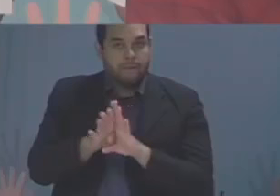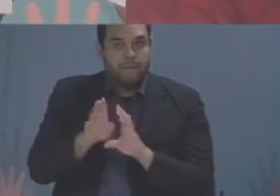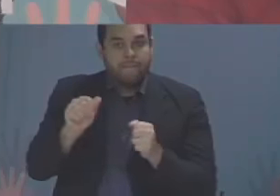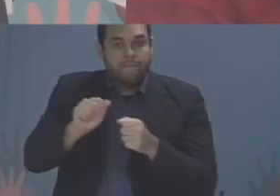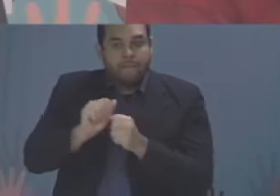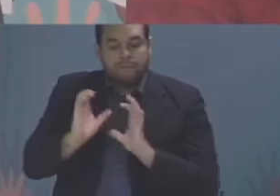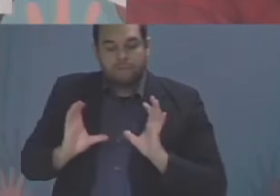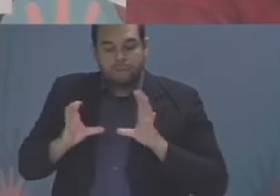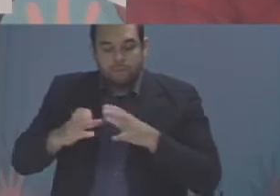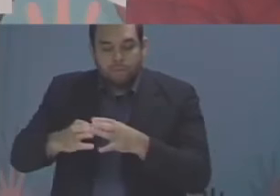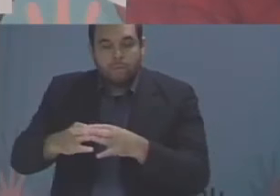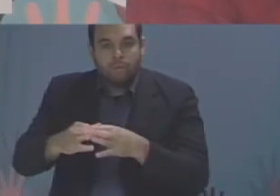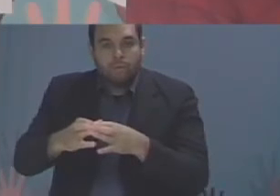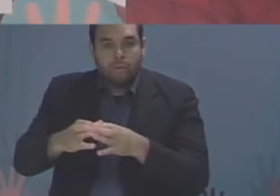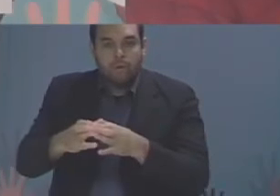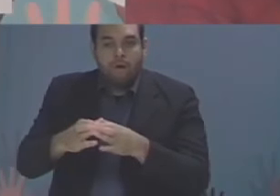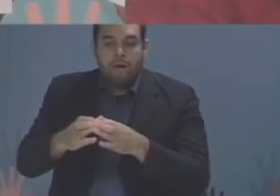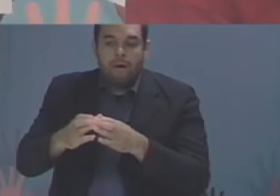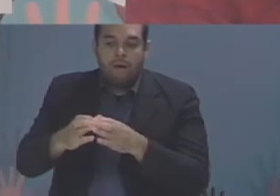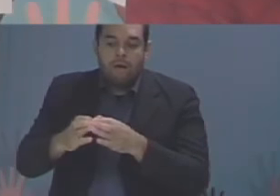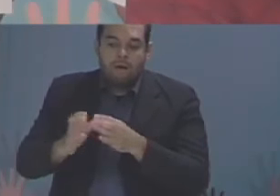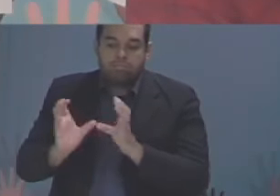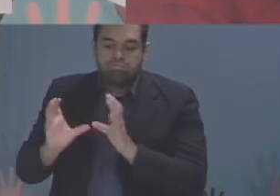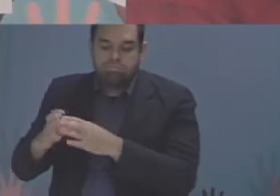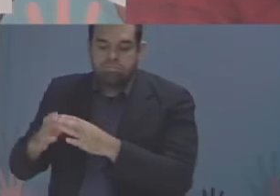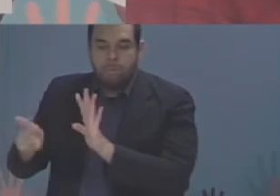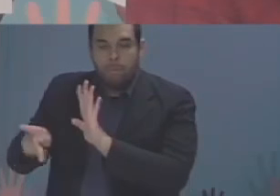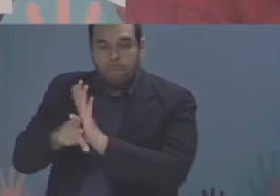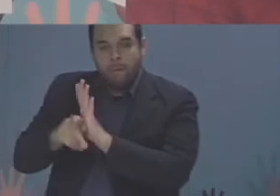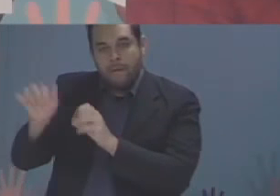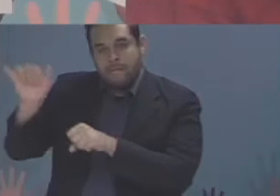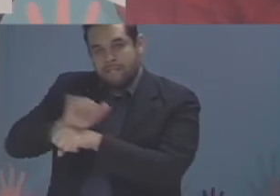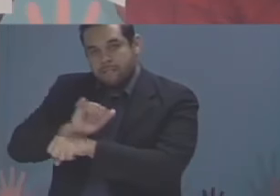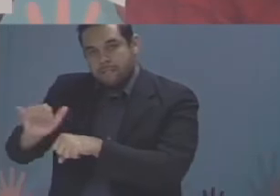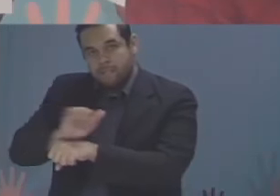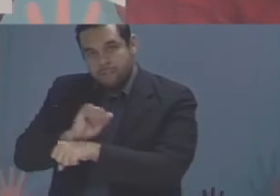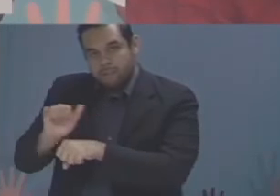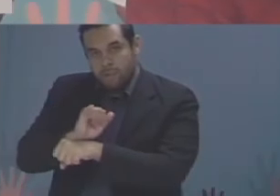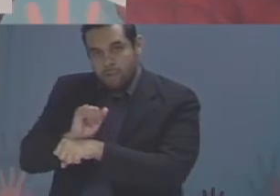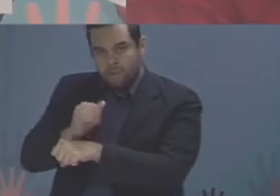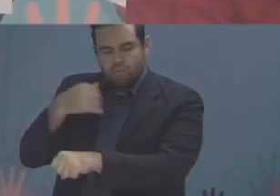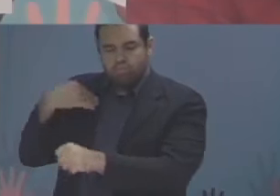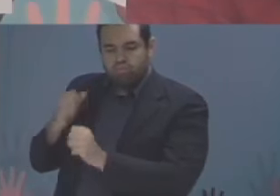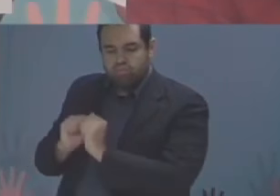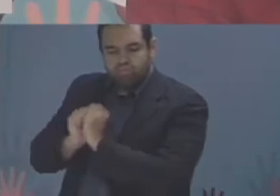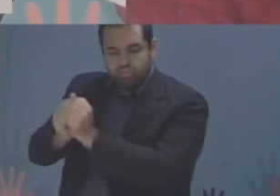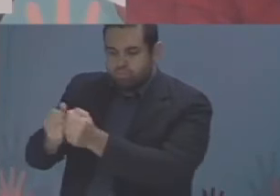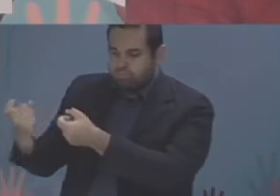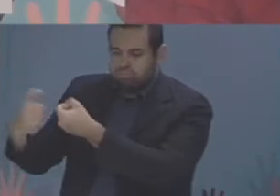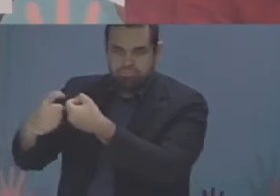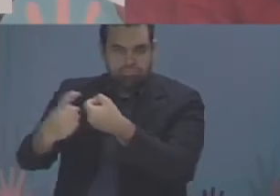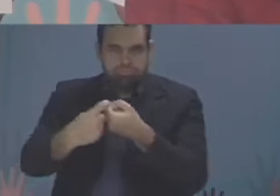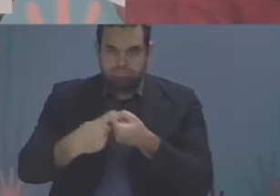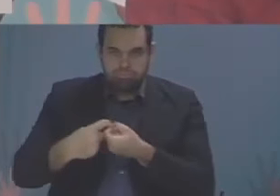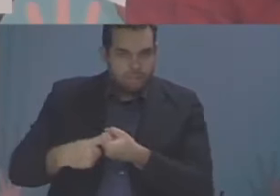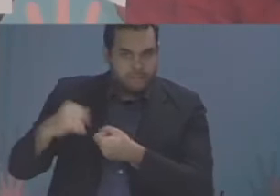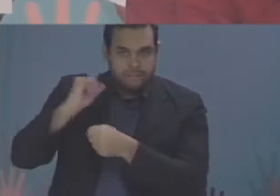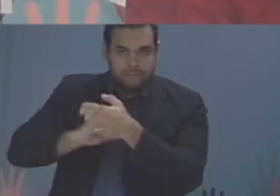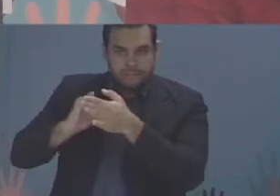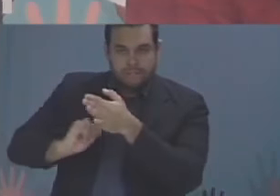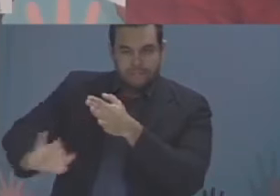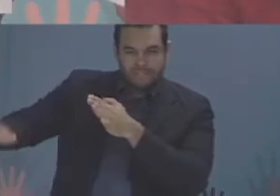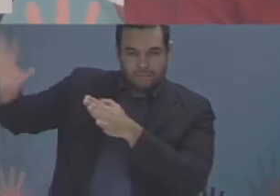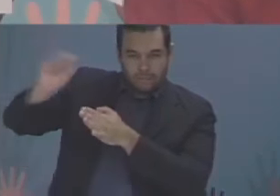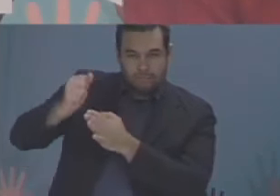do que nós estamos chamando de um gabinete estratégico, articulado com as diversas entidades da psicologia via Fórum das Entidades Nacionais de